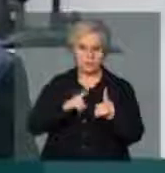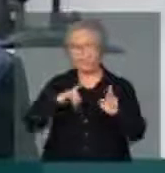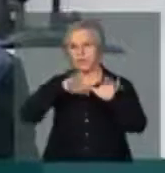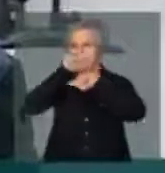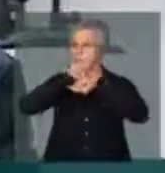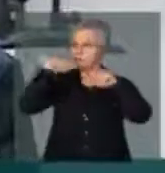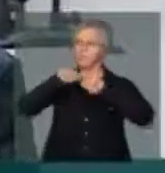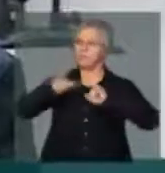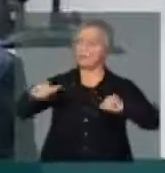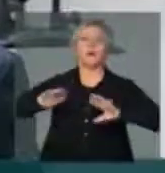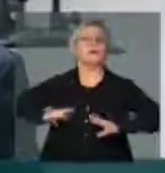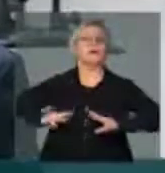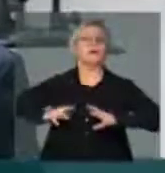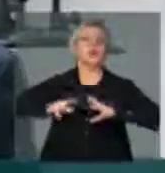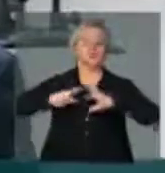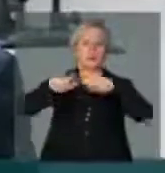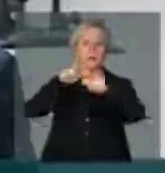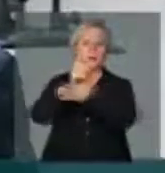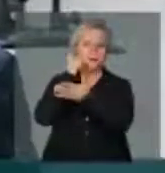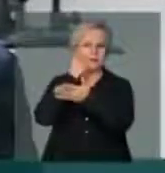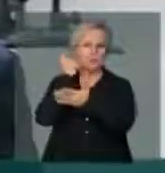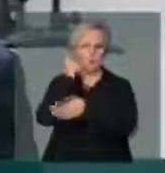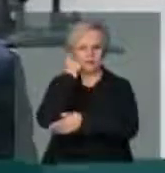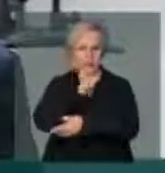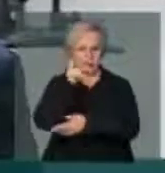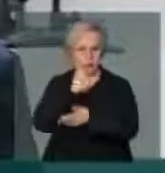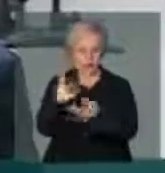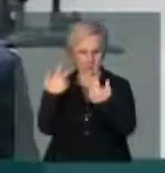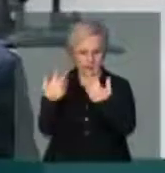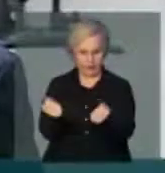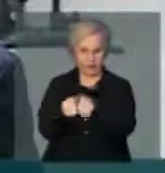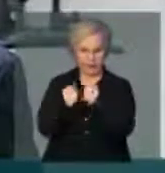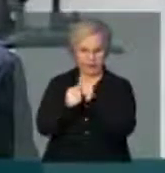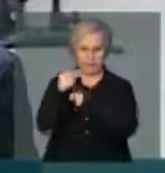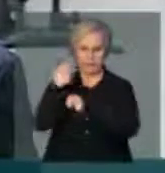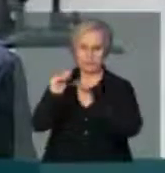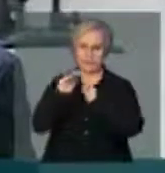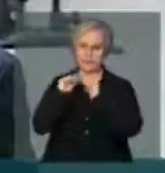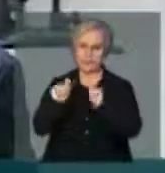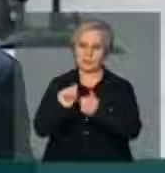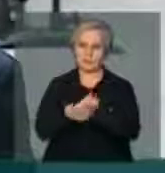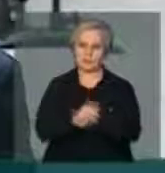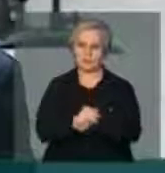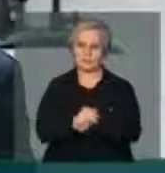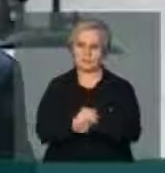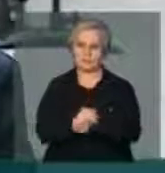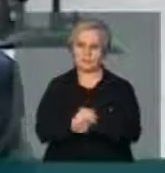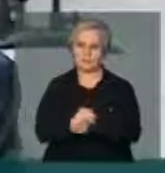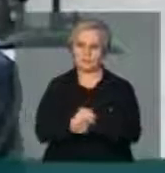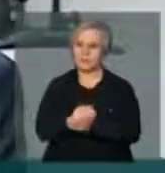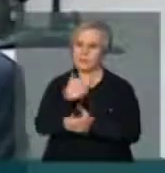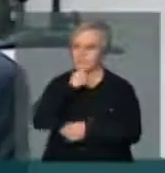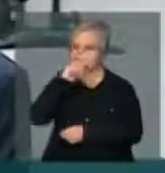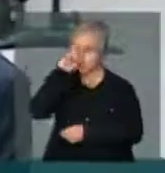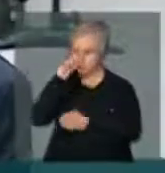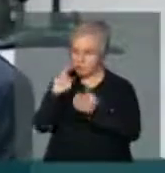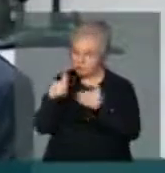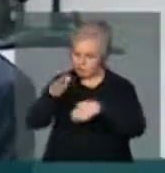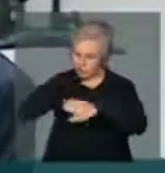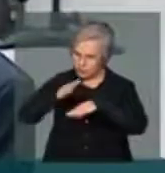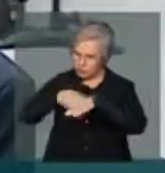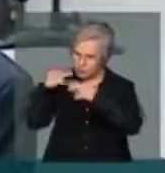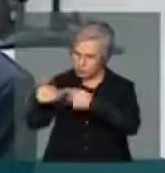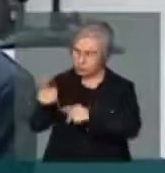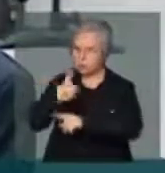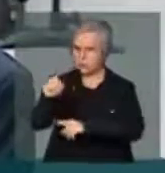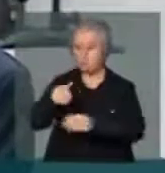e que a tua demanda, deputado Gonzaga Patriota, seja atendida. Porque você não está pedindo nada para si próprio, está pedindo para o